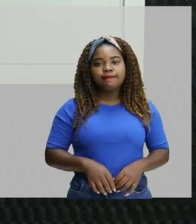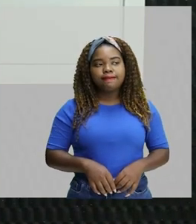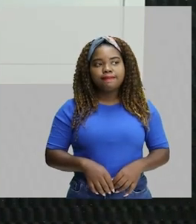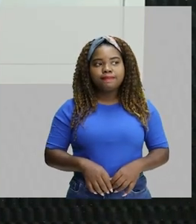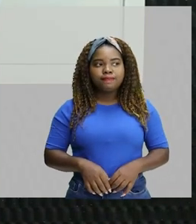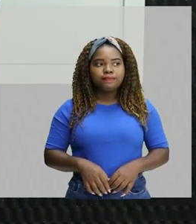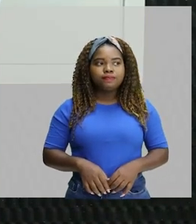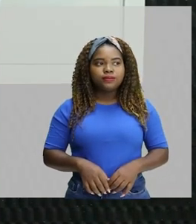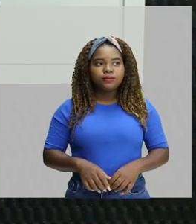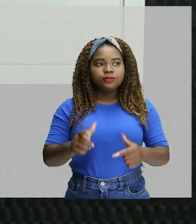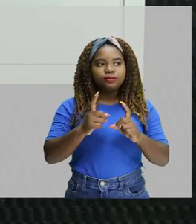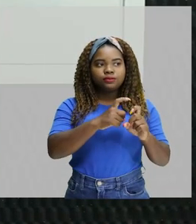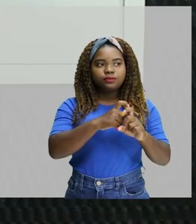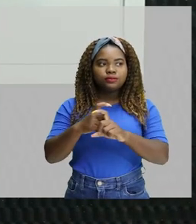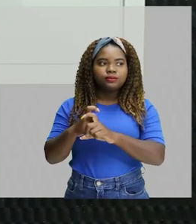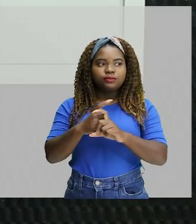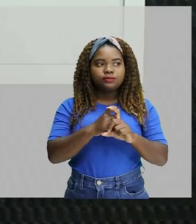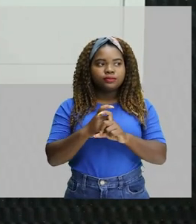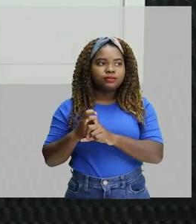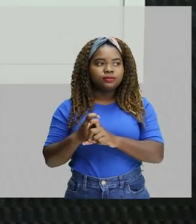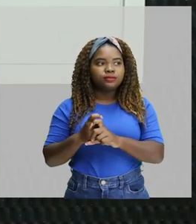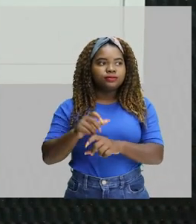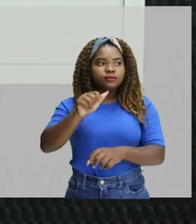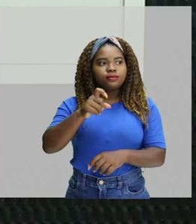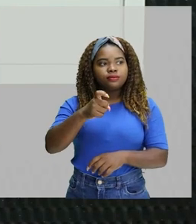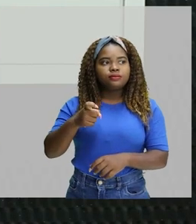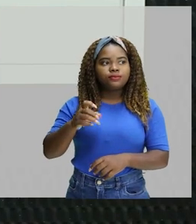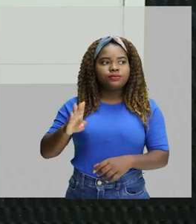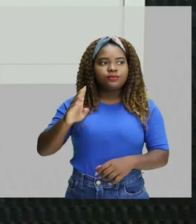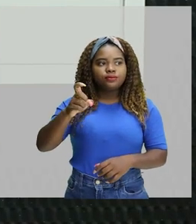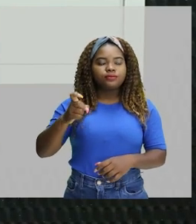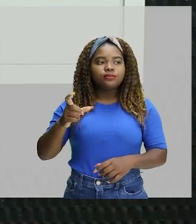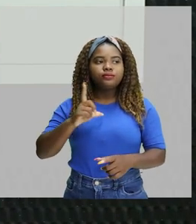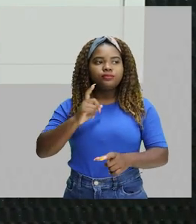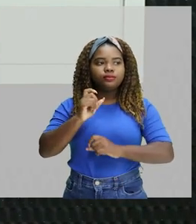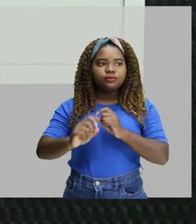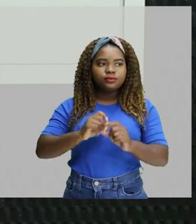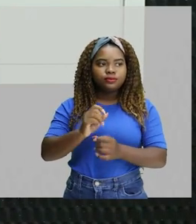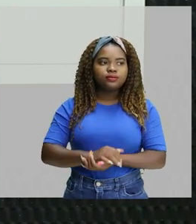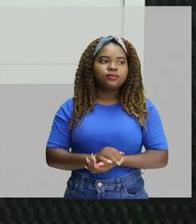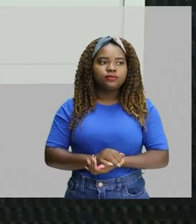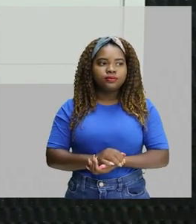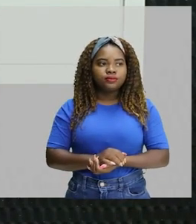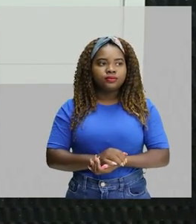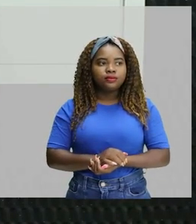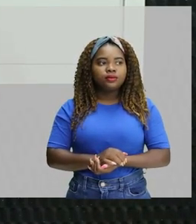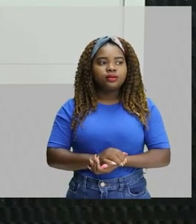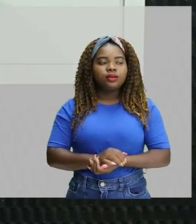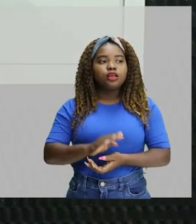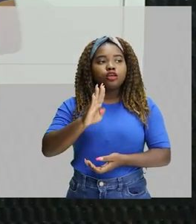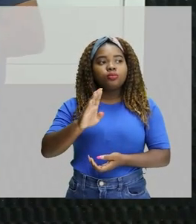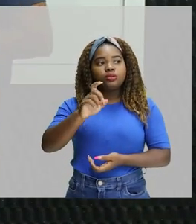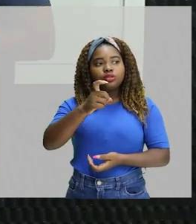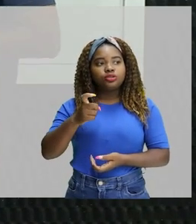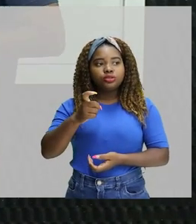um polinômio AX por BX encontramos como quociente o que x = x - 2 e